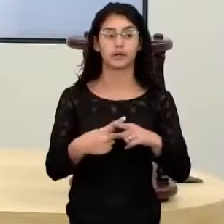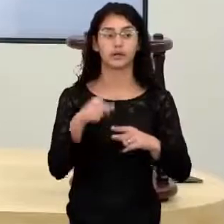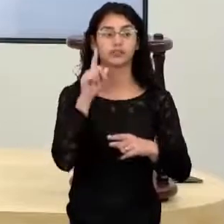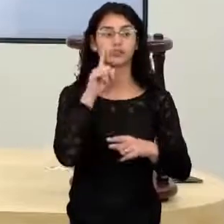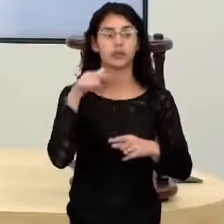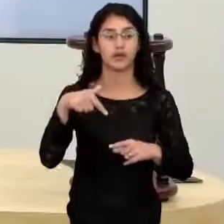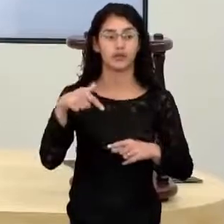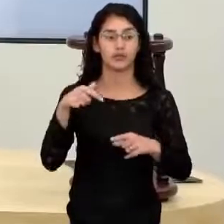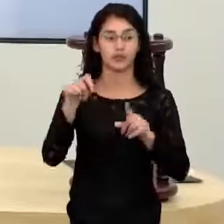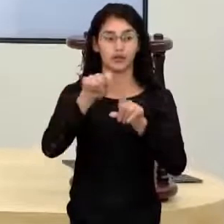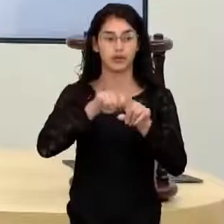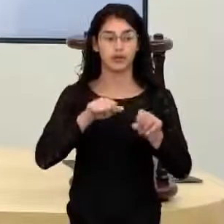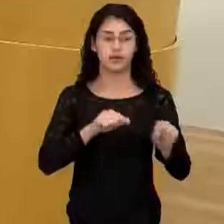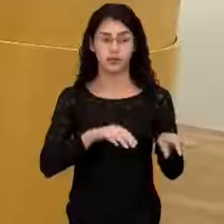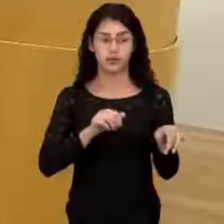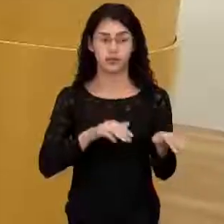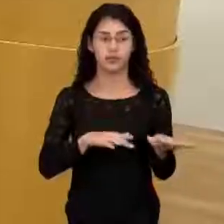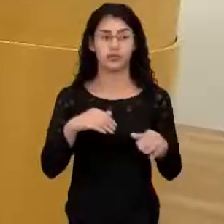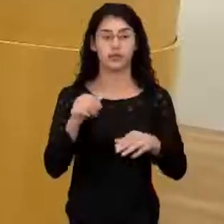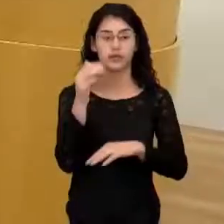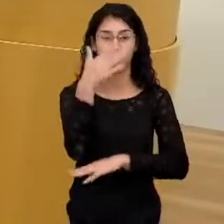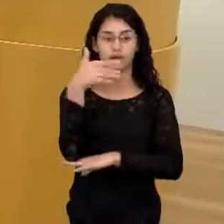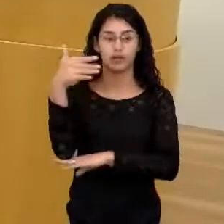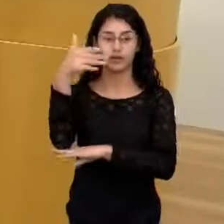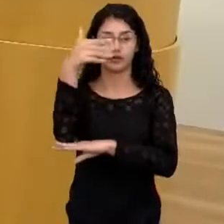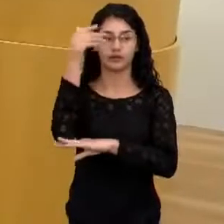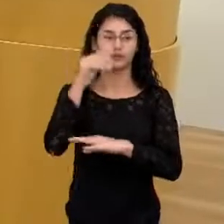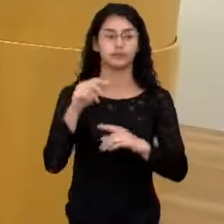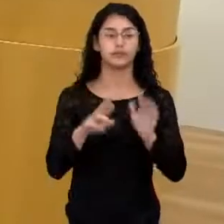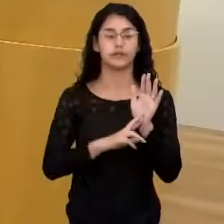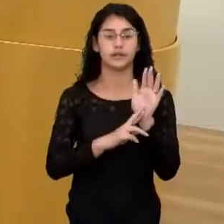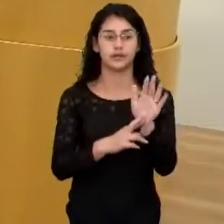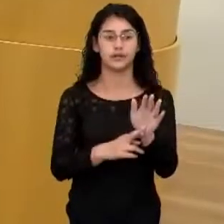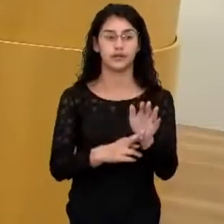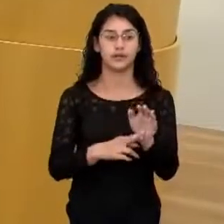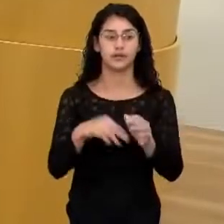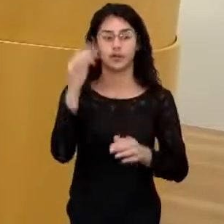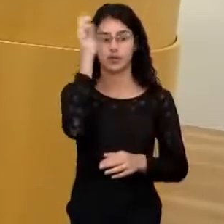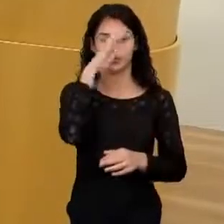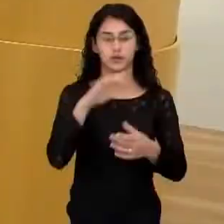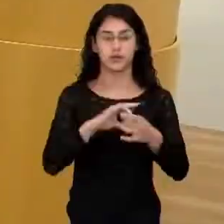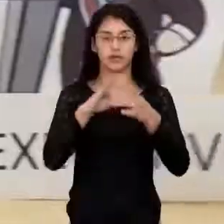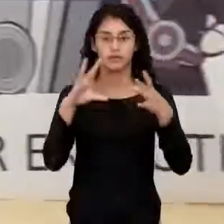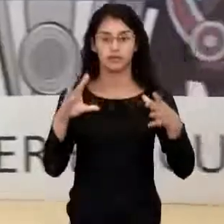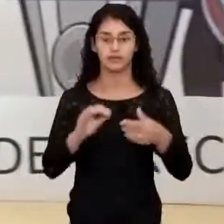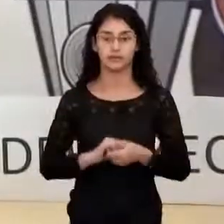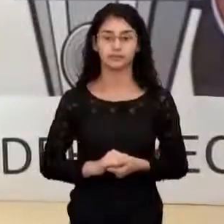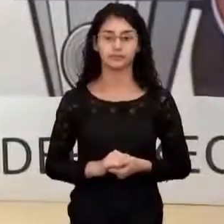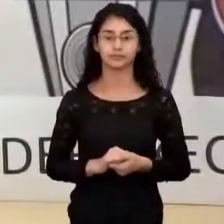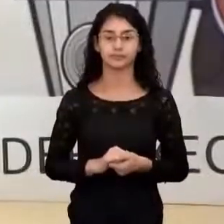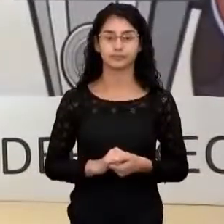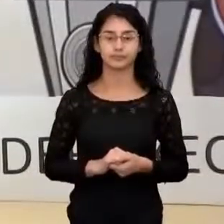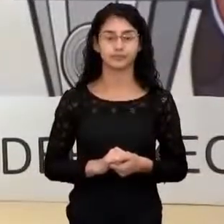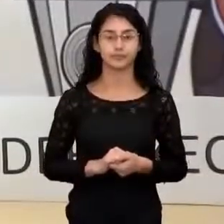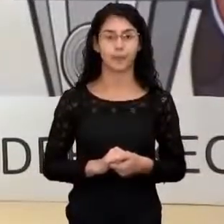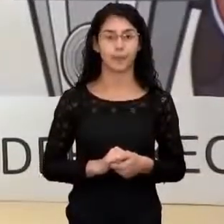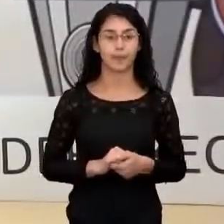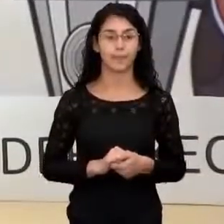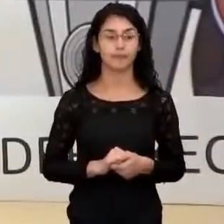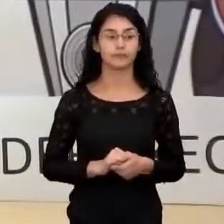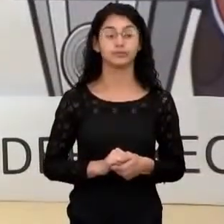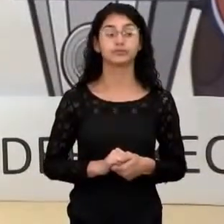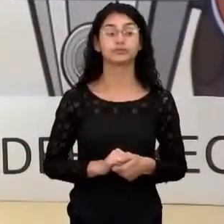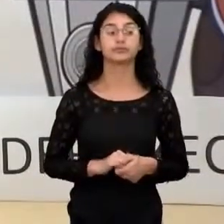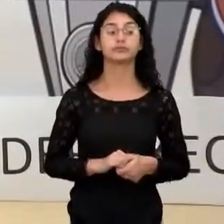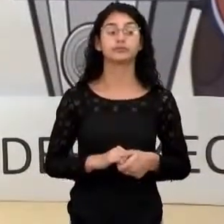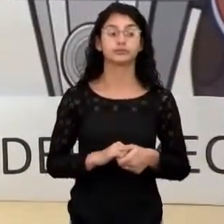né? Deixa eu ver, dá pra mostrar a bandeira? Ah lá, a bandeira do Brasil. 7 de setembro é